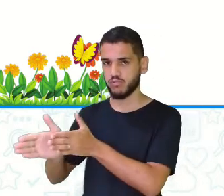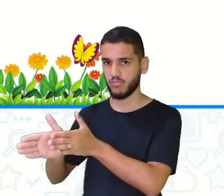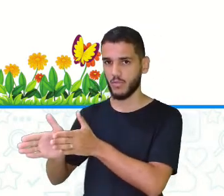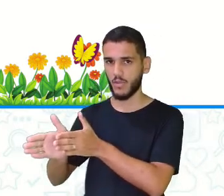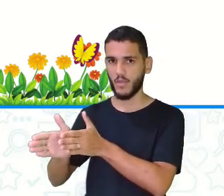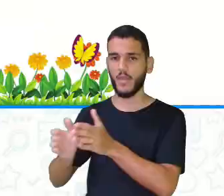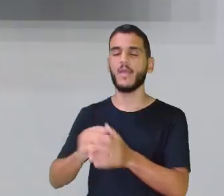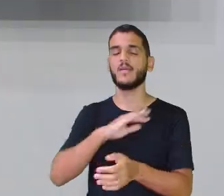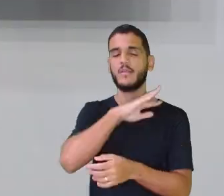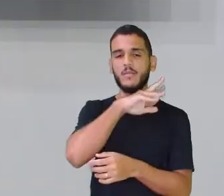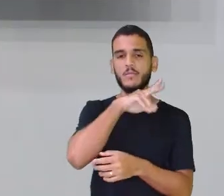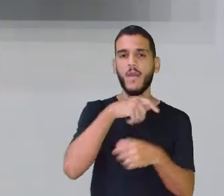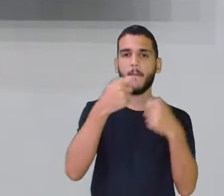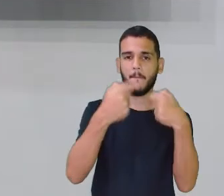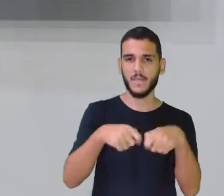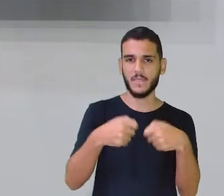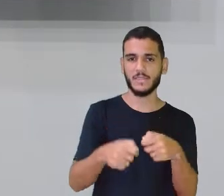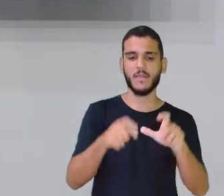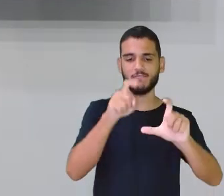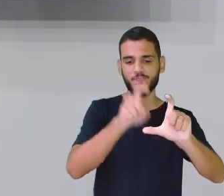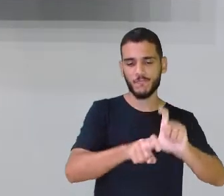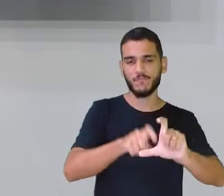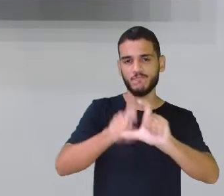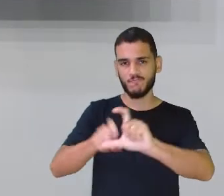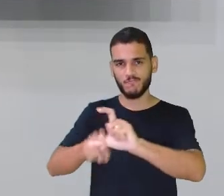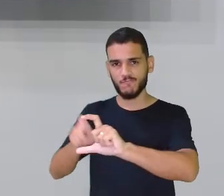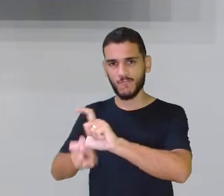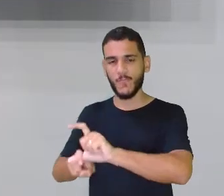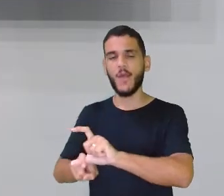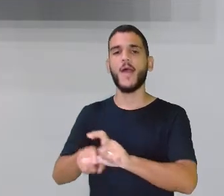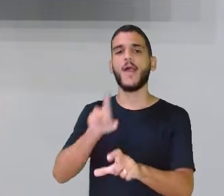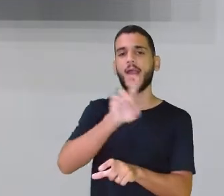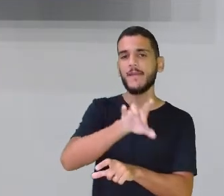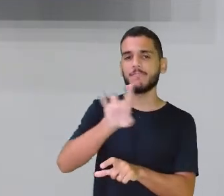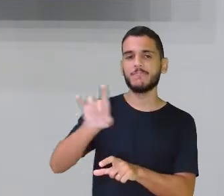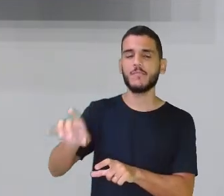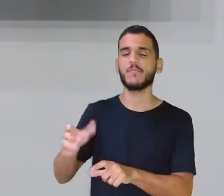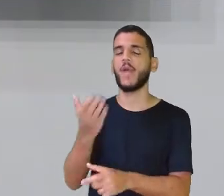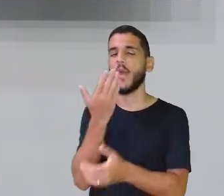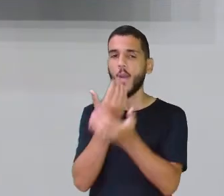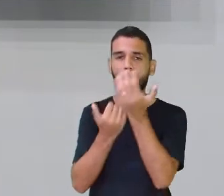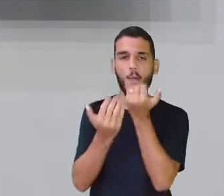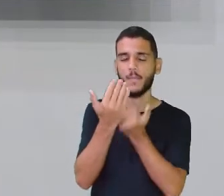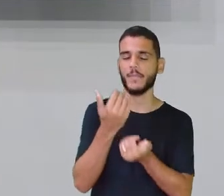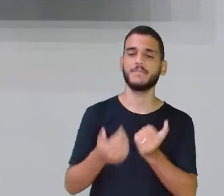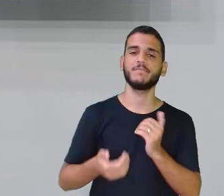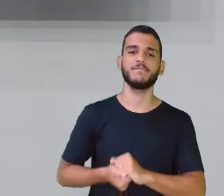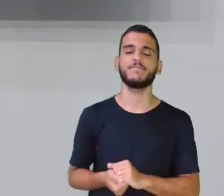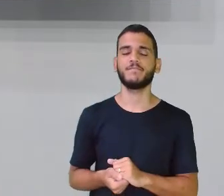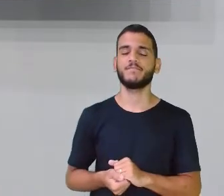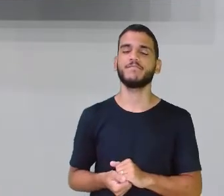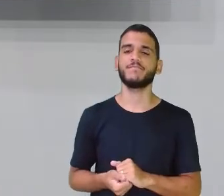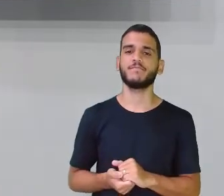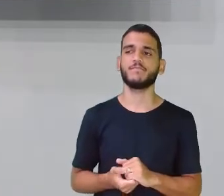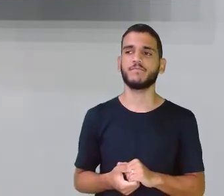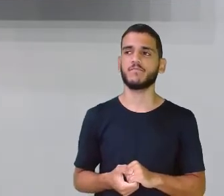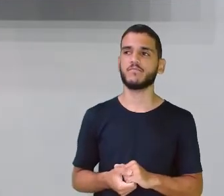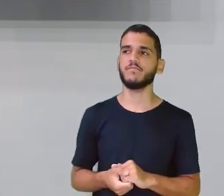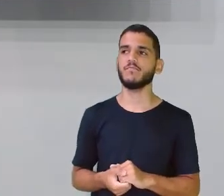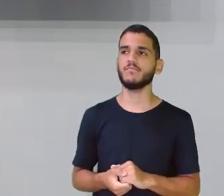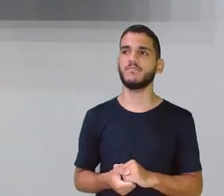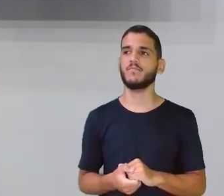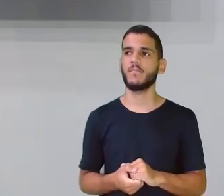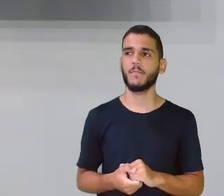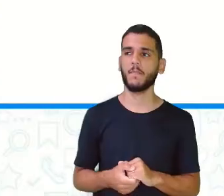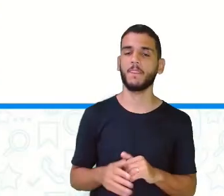Então, sempre vai ter isso na cabeça. Os seres vivos dependem um do outro para se alimentar. Tá bem? Aqui